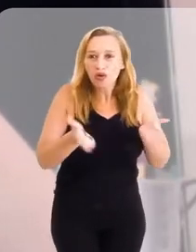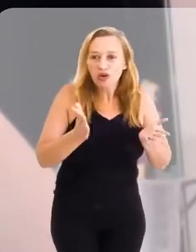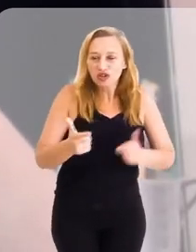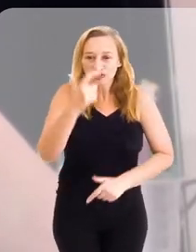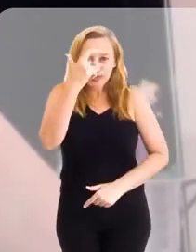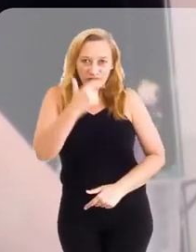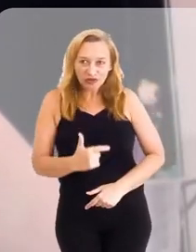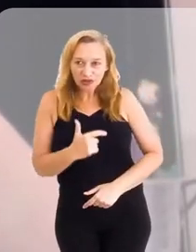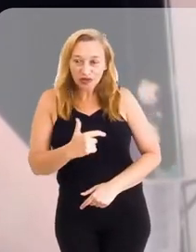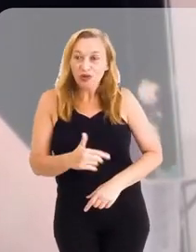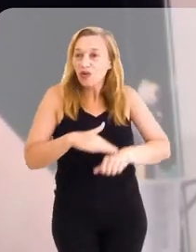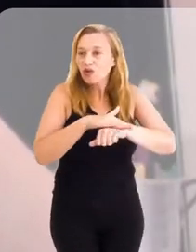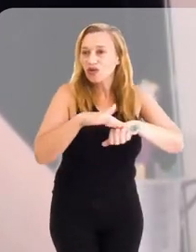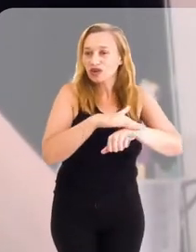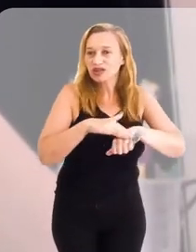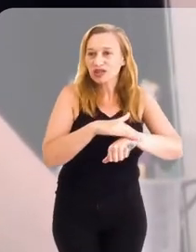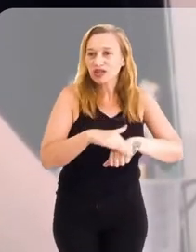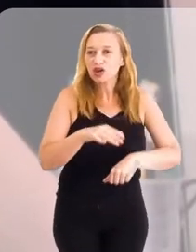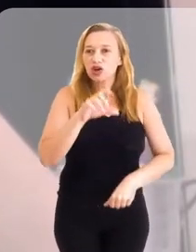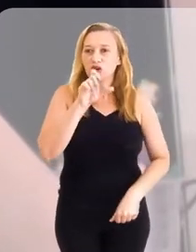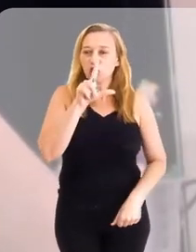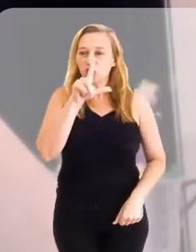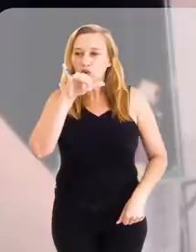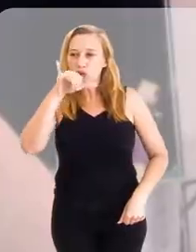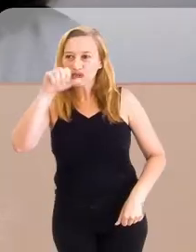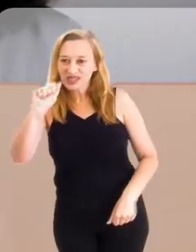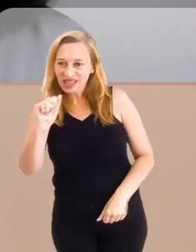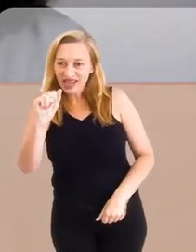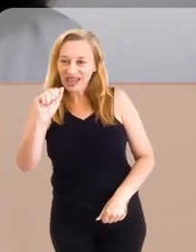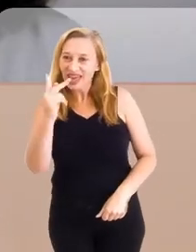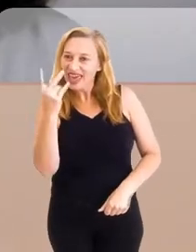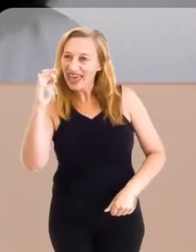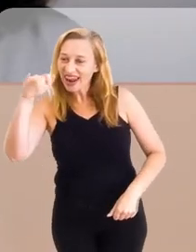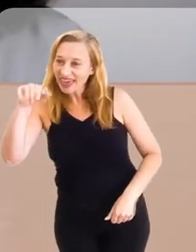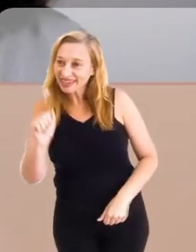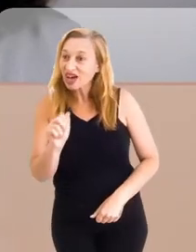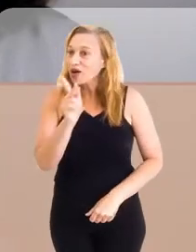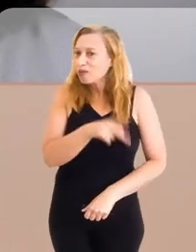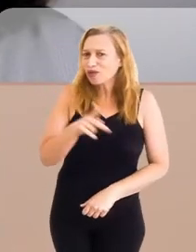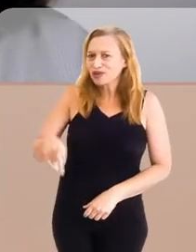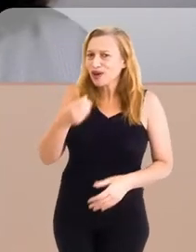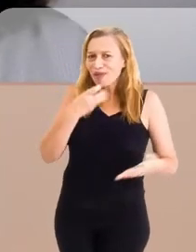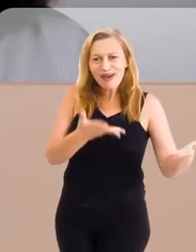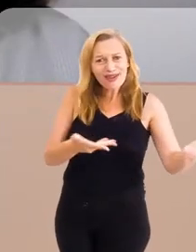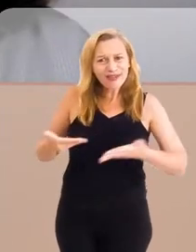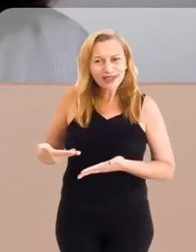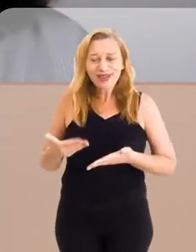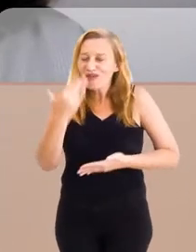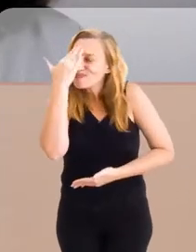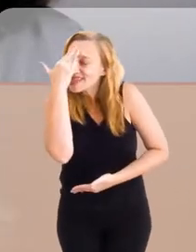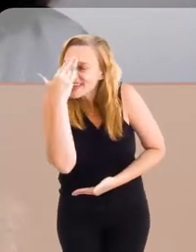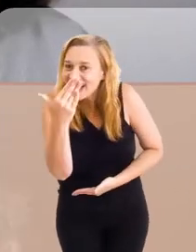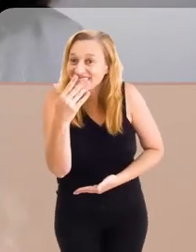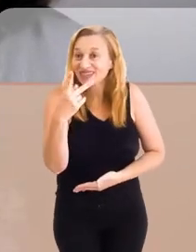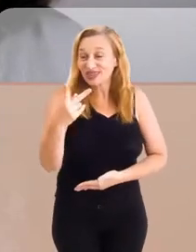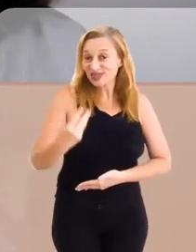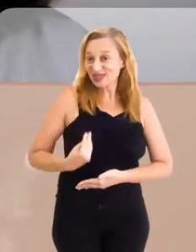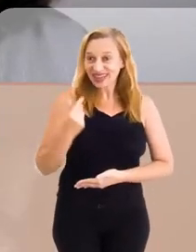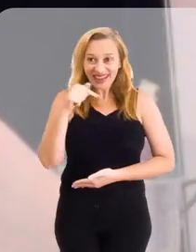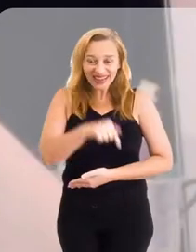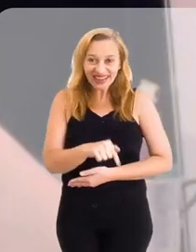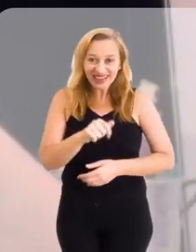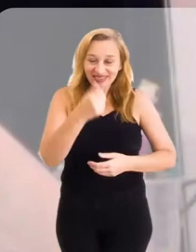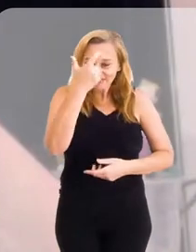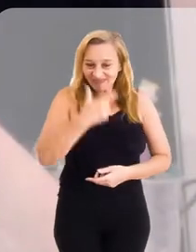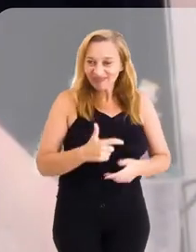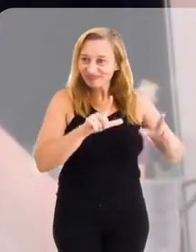reflexão. No programa Perfil de hoje, eu converso com Lúcia Helena Galvão. Professora, seja muito bem-vinda. Obrigada